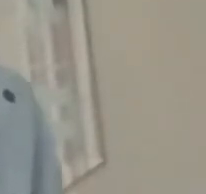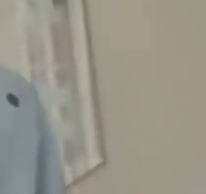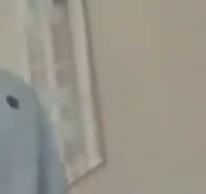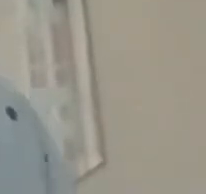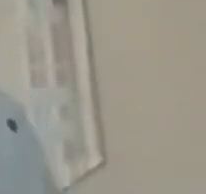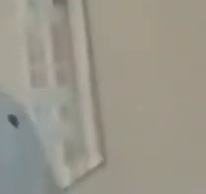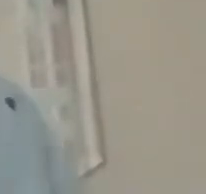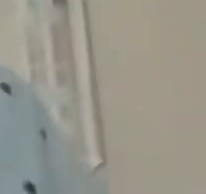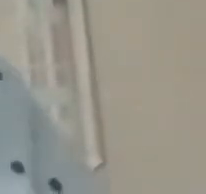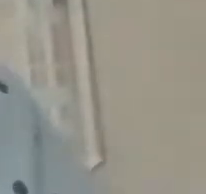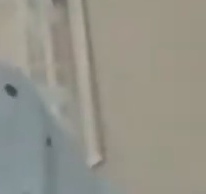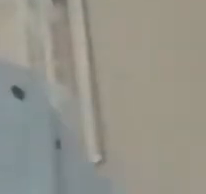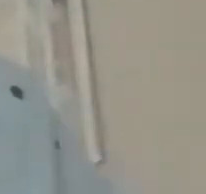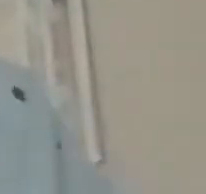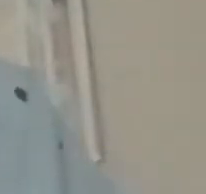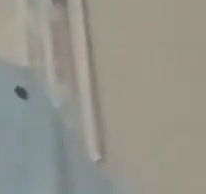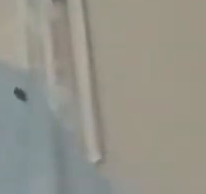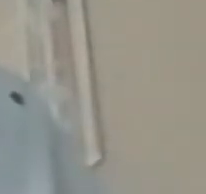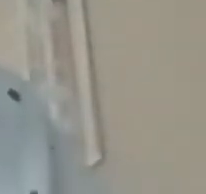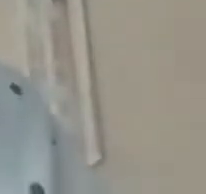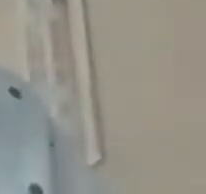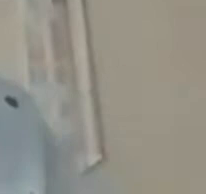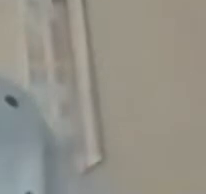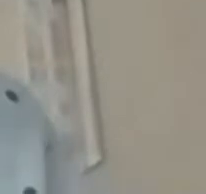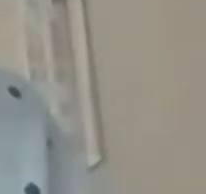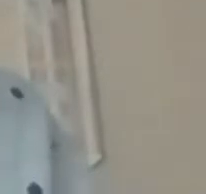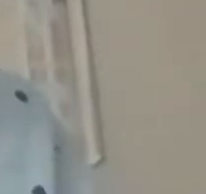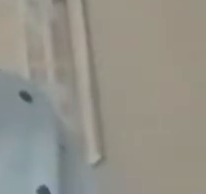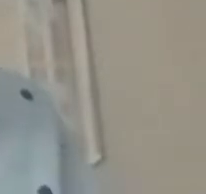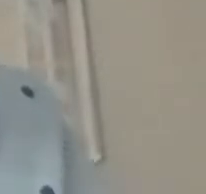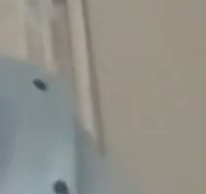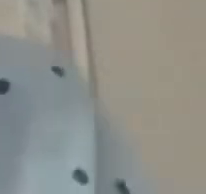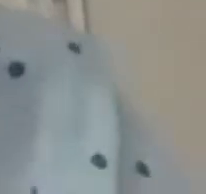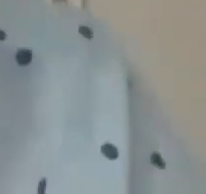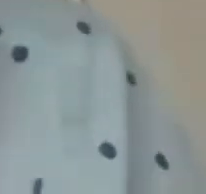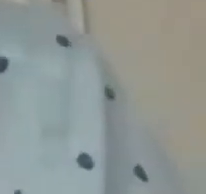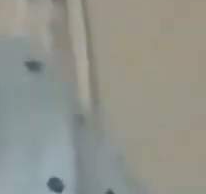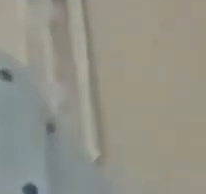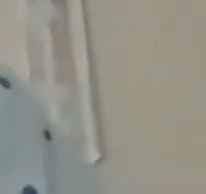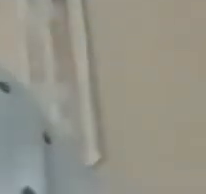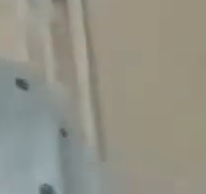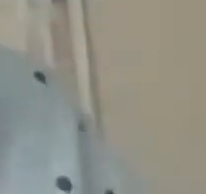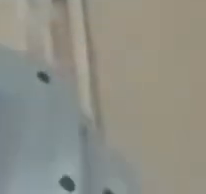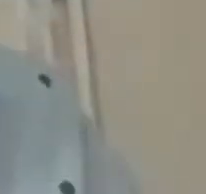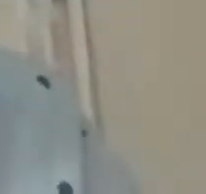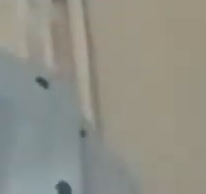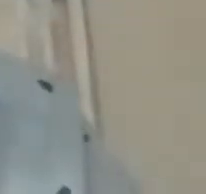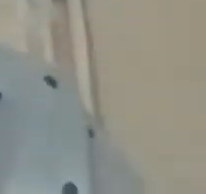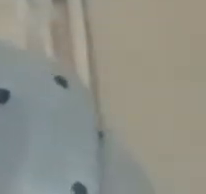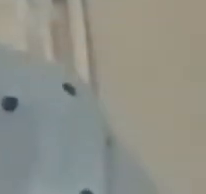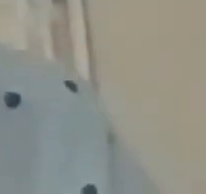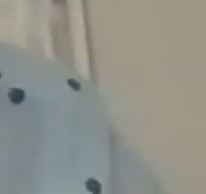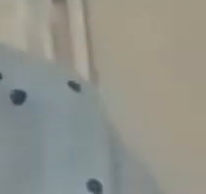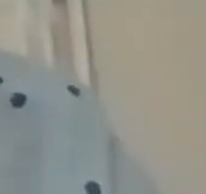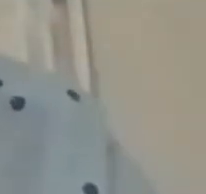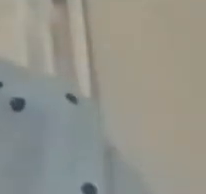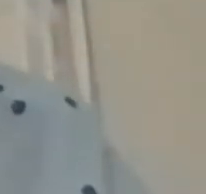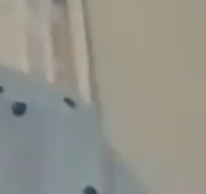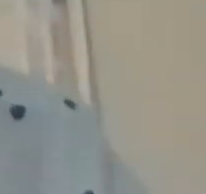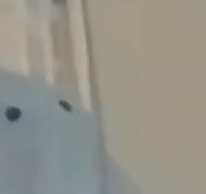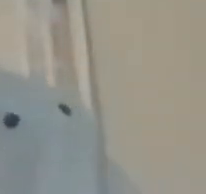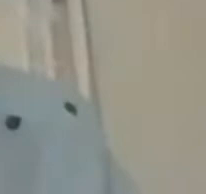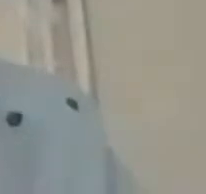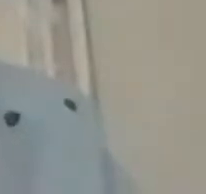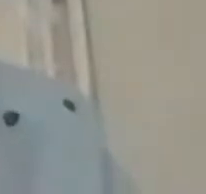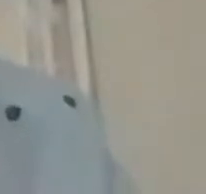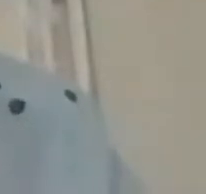toda essa dificuldade, principalmente com o IPTU, com a água, com o valor da água. Eu vou